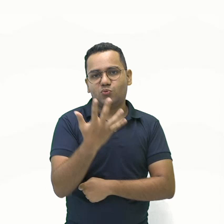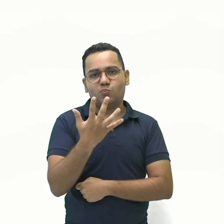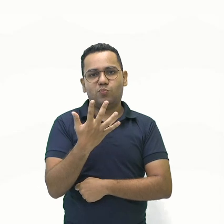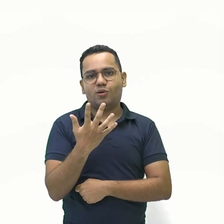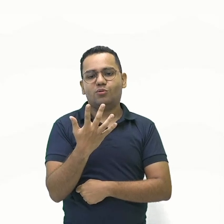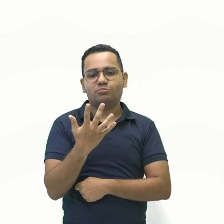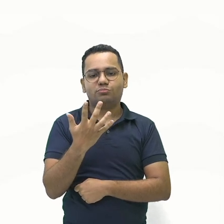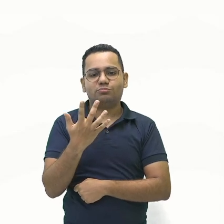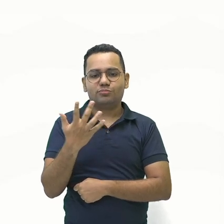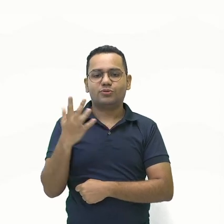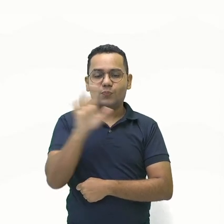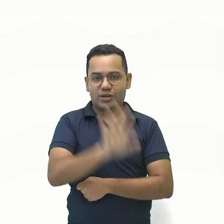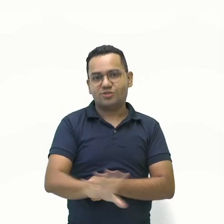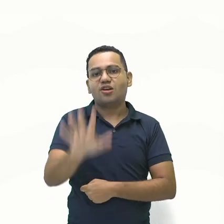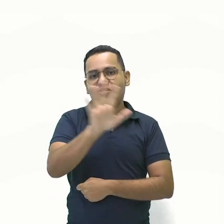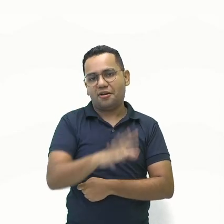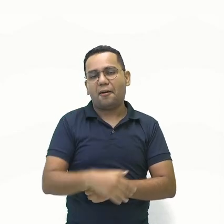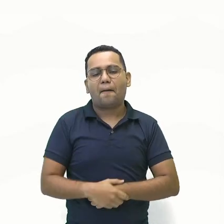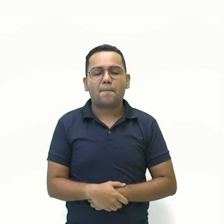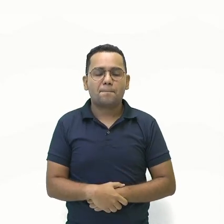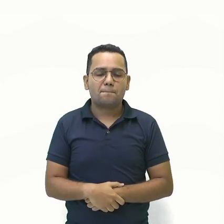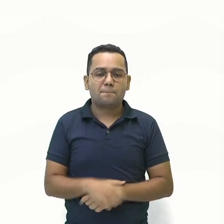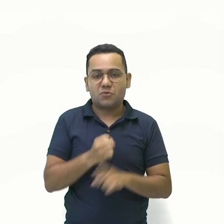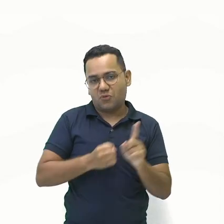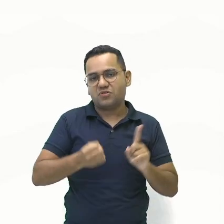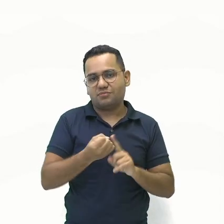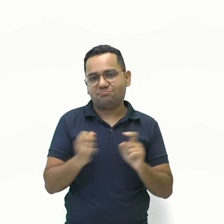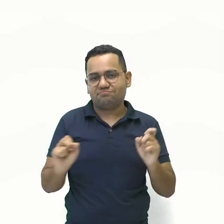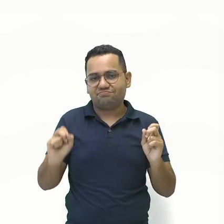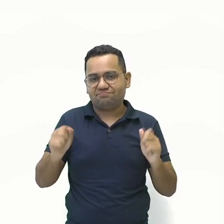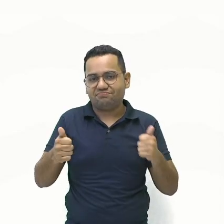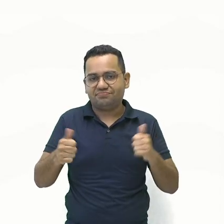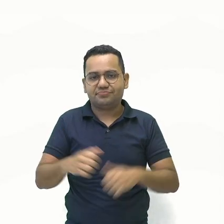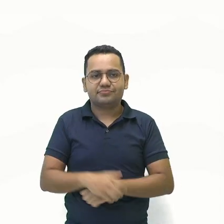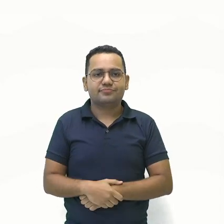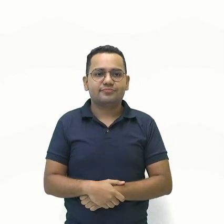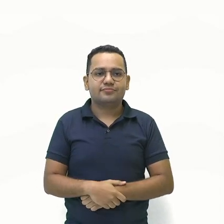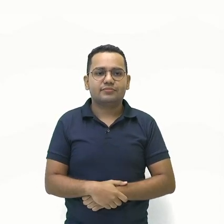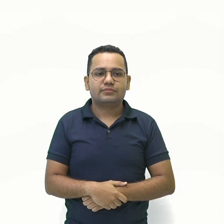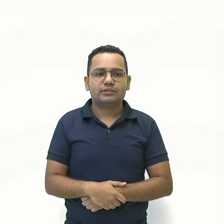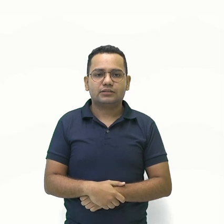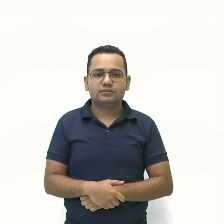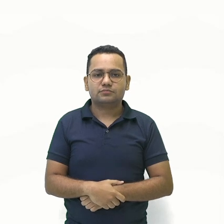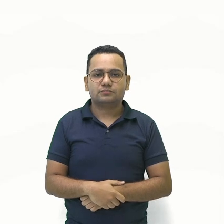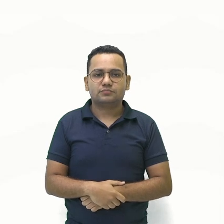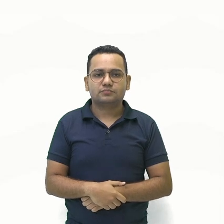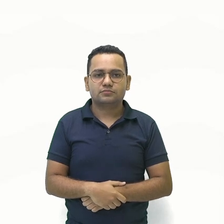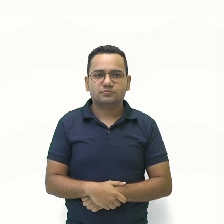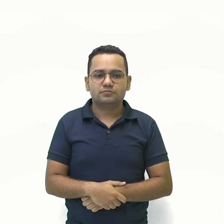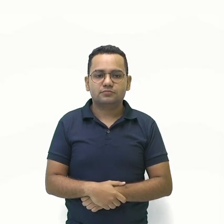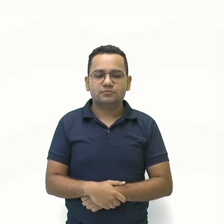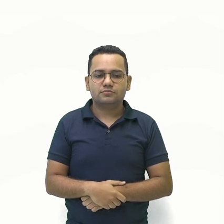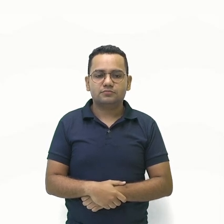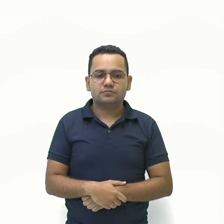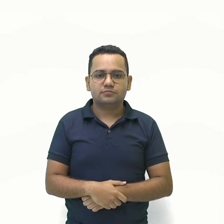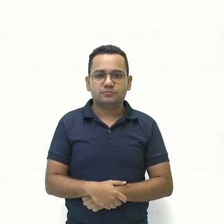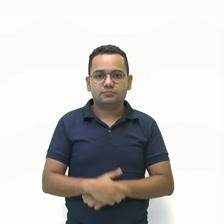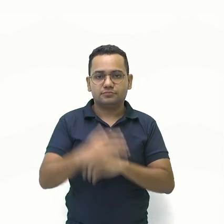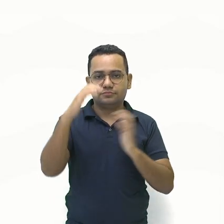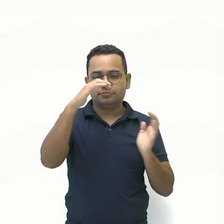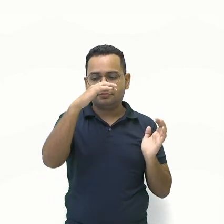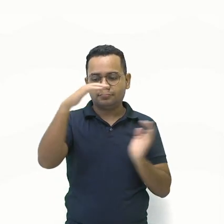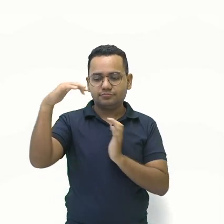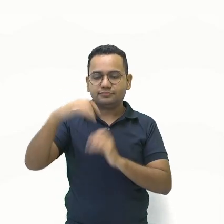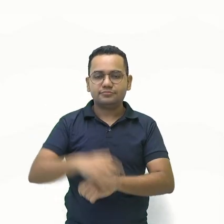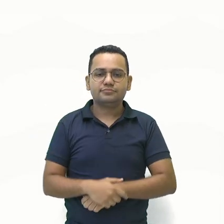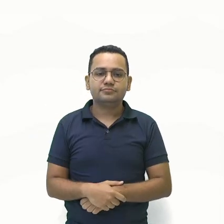que vive a nossa sociedade de uma forma geral, certo? Bem, destaco para vocês também durante esta aula,